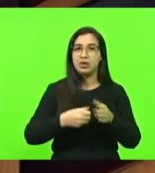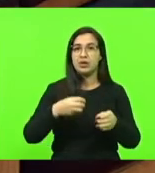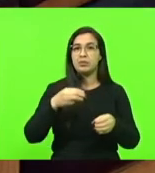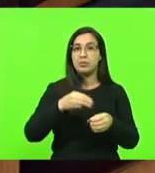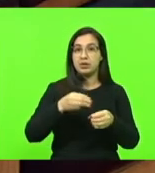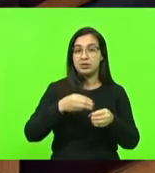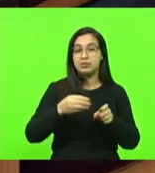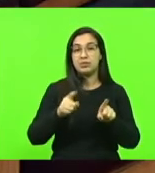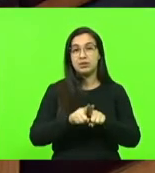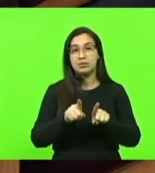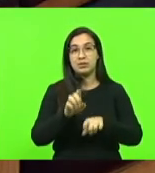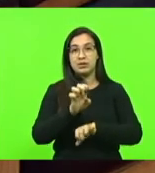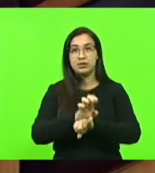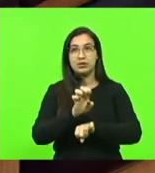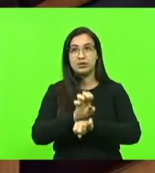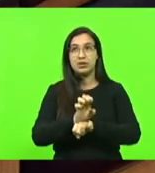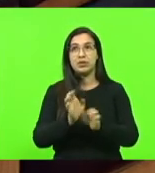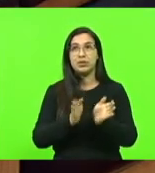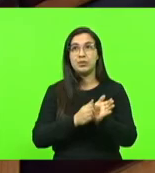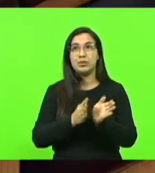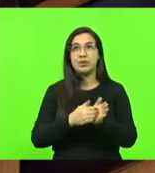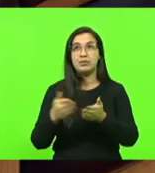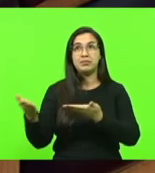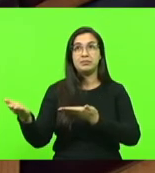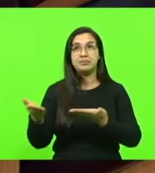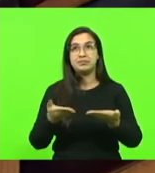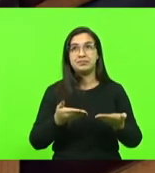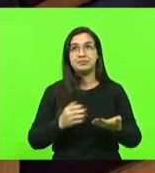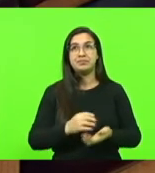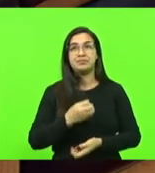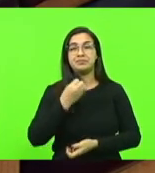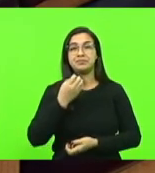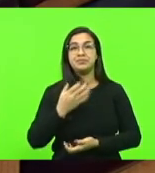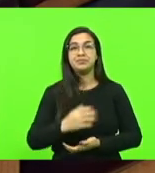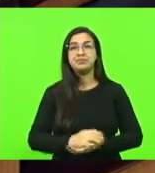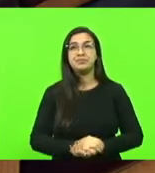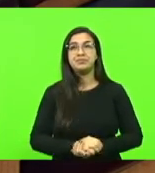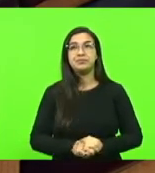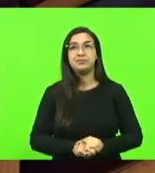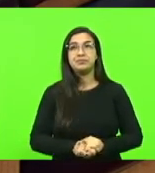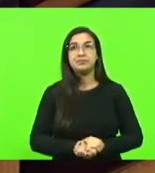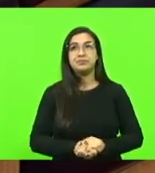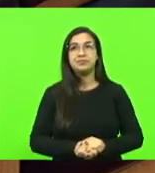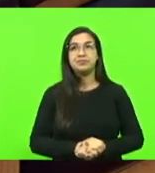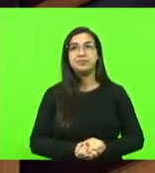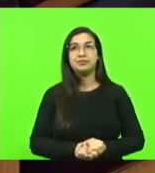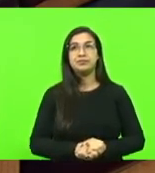sejam sempre bem-vindos. Um beijo no coração, estão lá os dois. Ó.